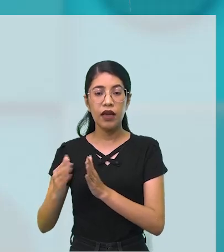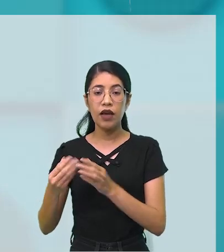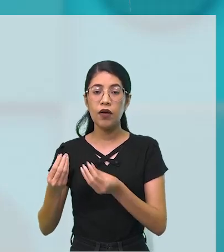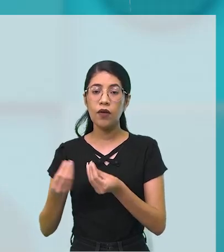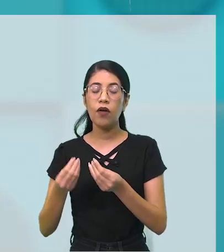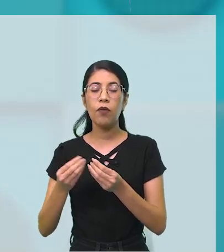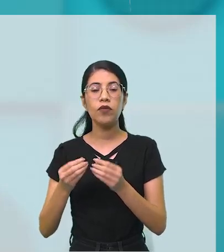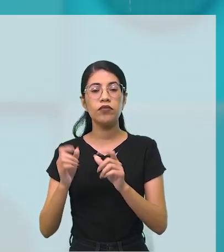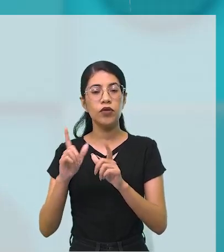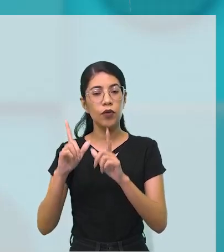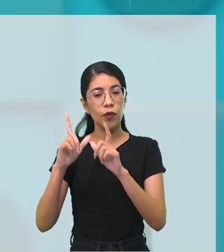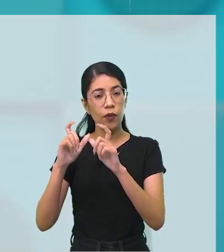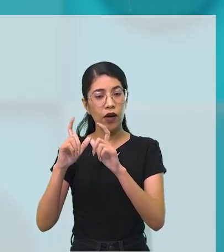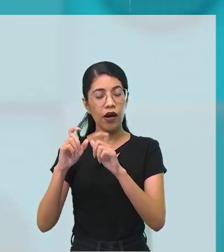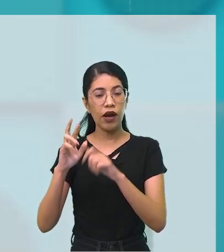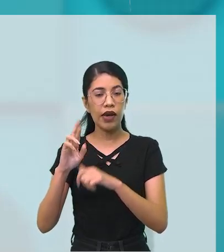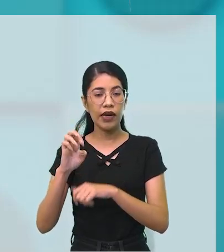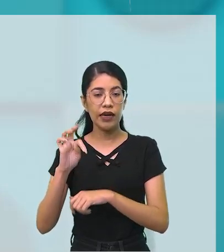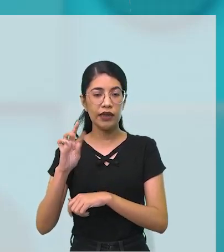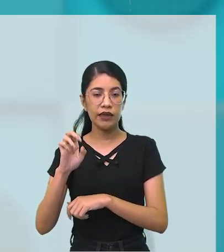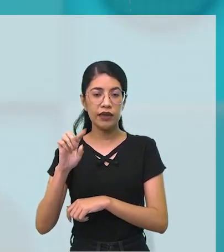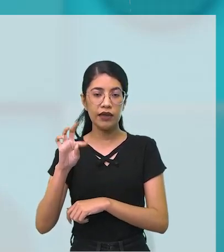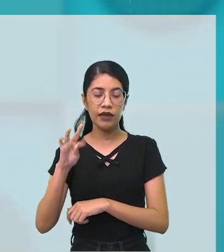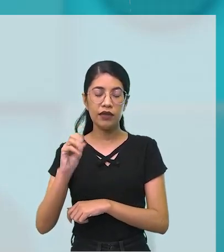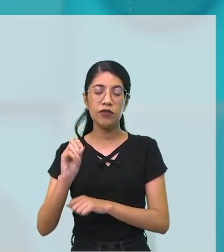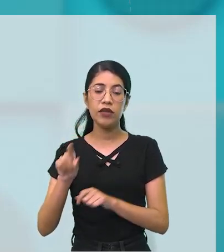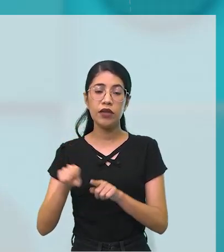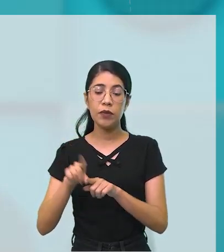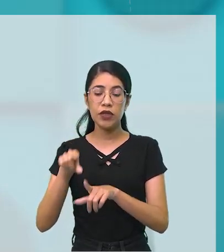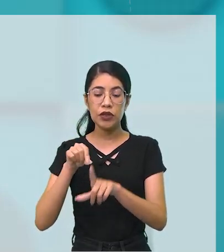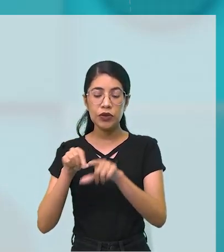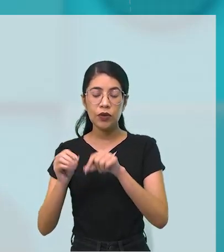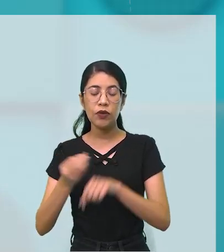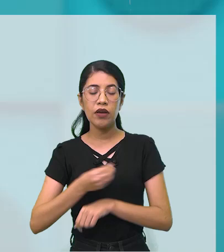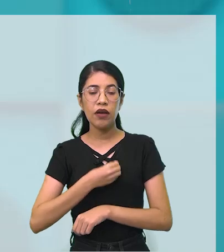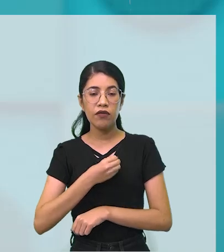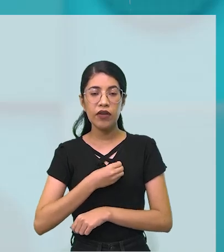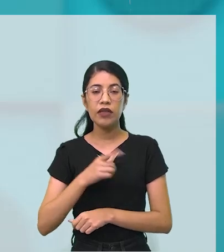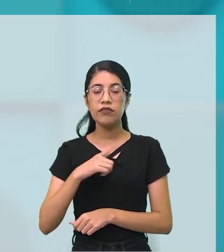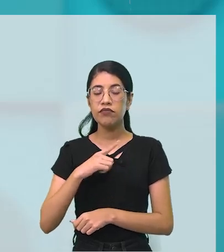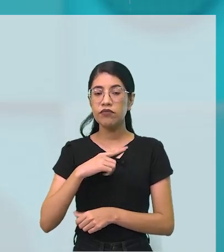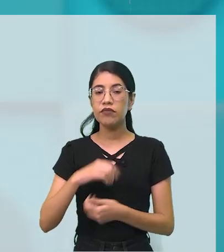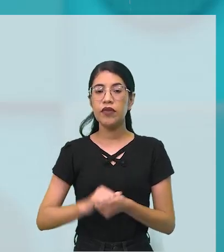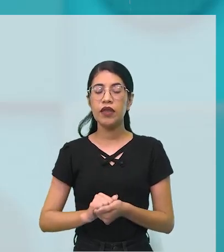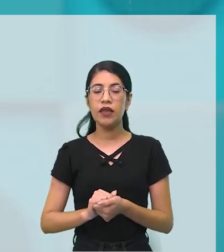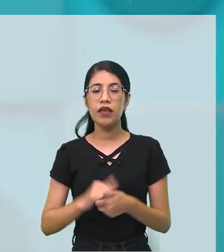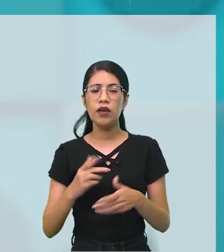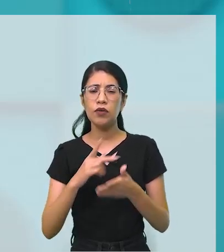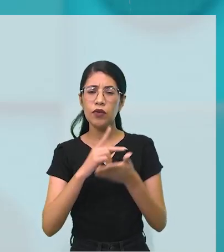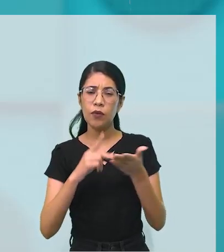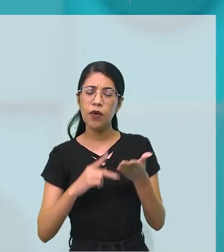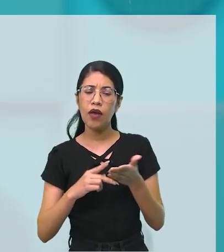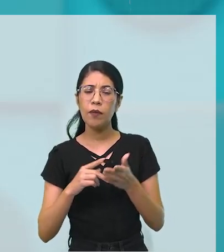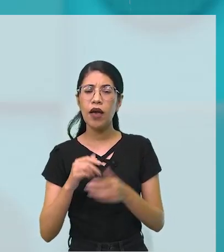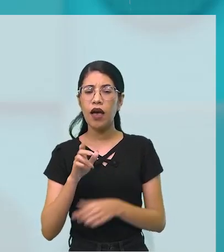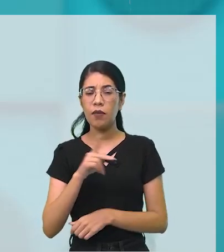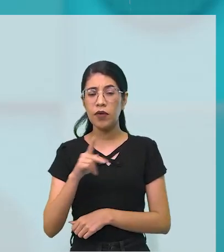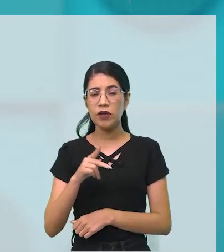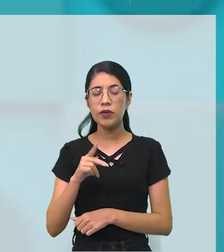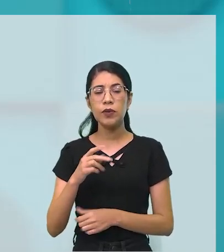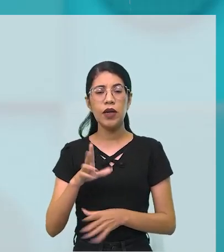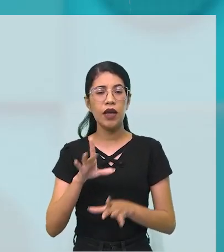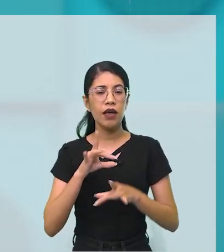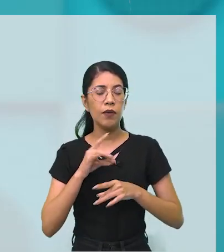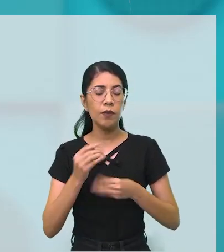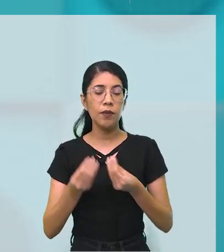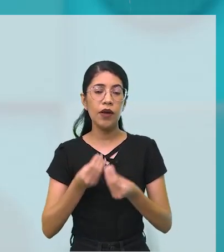ao retrato. Certo? A questão das nossas escolhas, que a vida é feita de escolhas. Será que lá no retrato, a nossa personagem, que